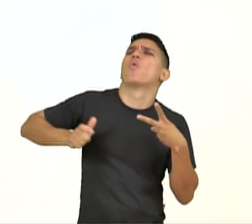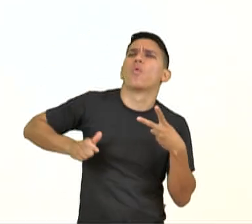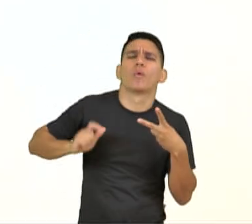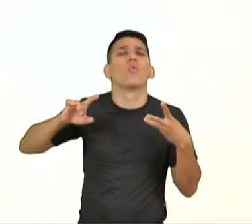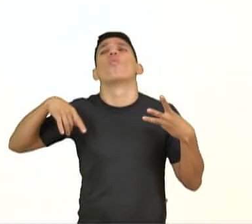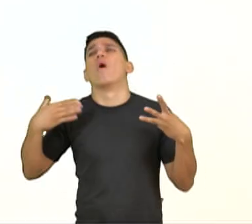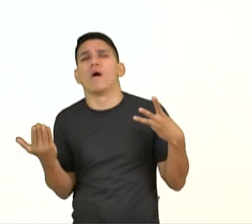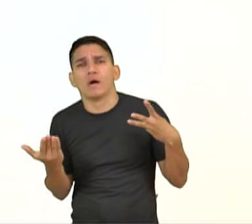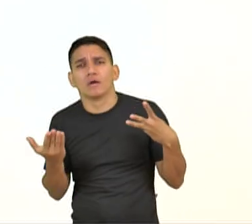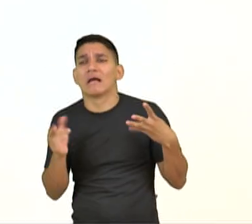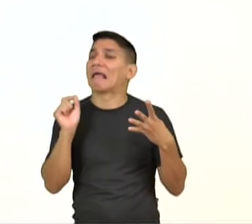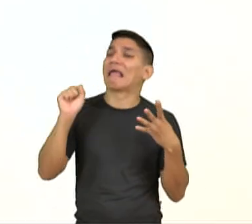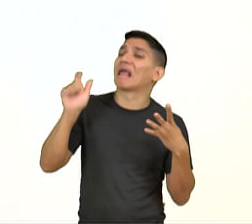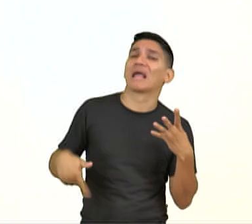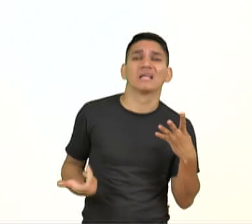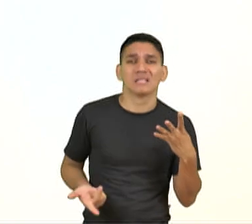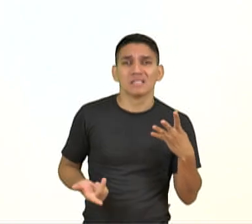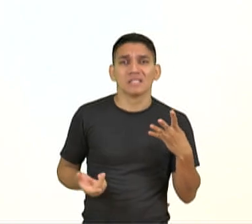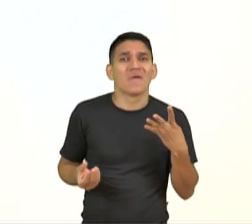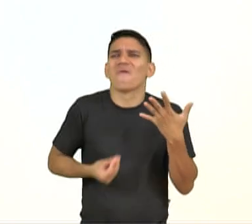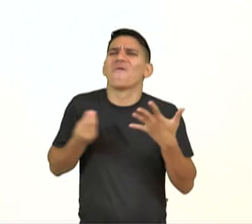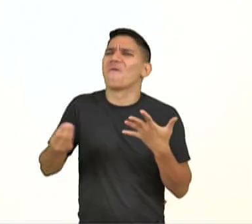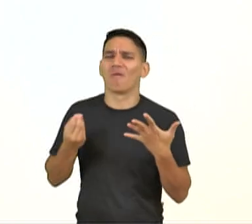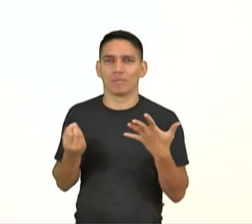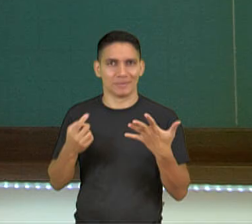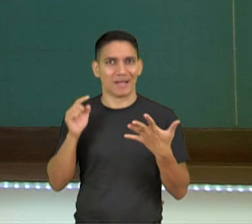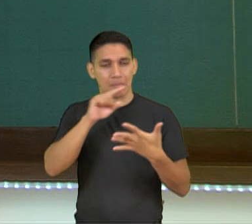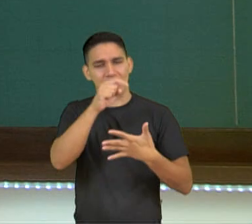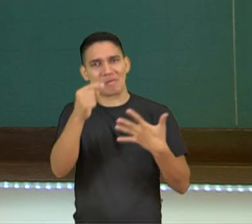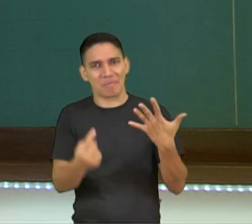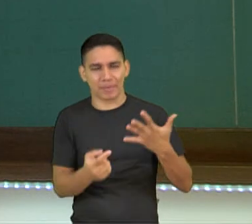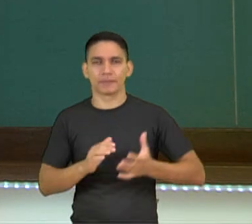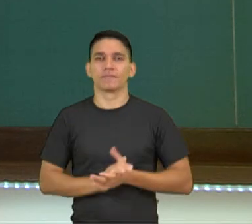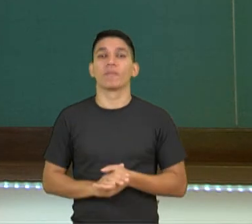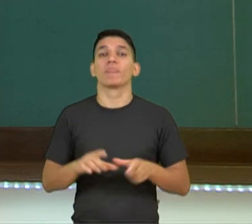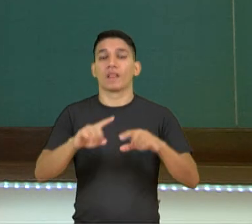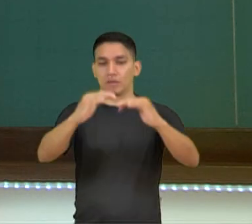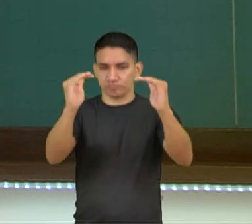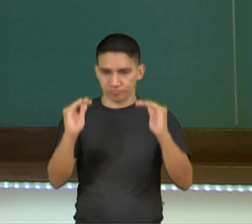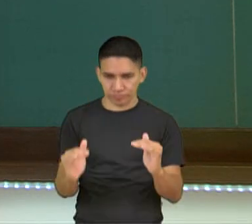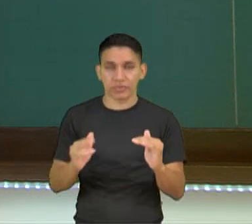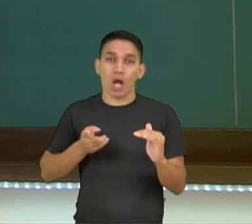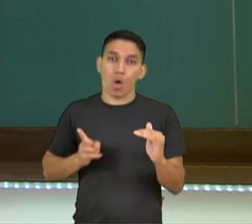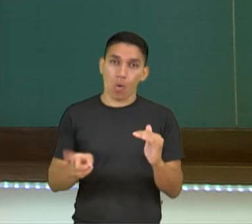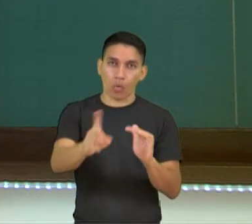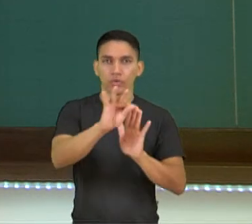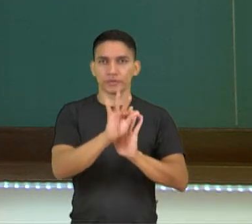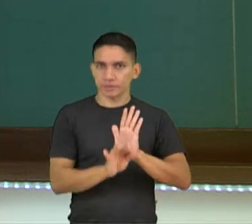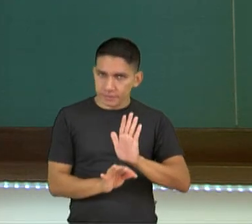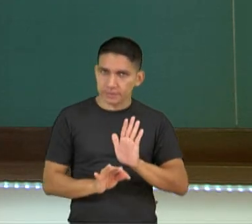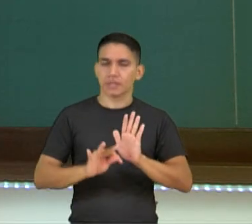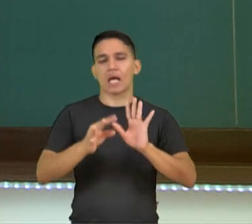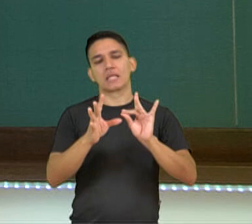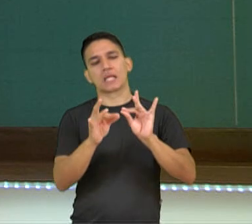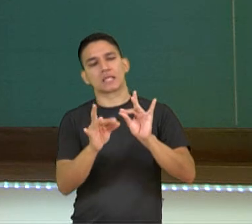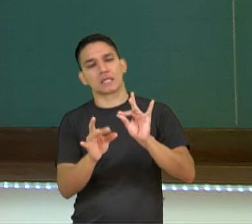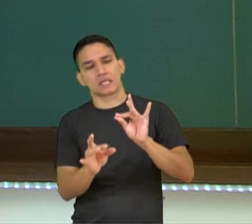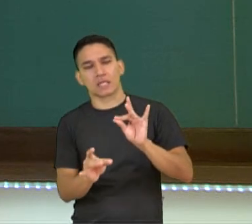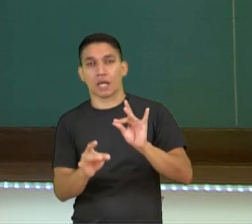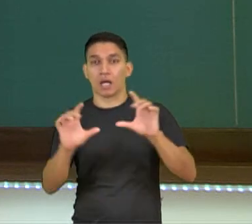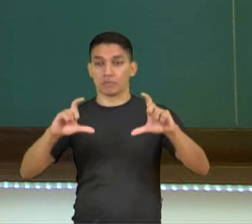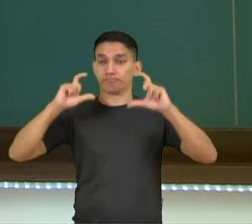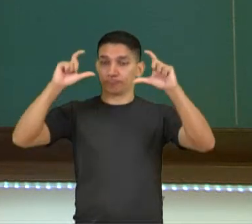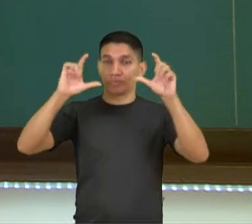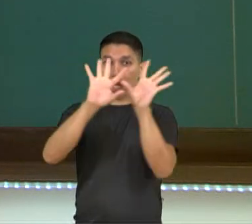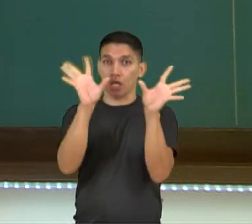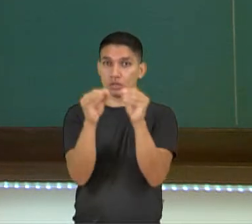quando, o quem, o como. E o corpo do texto e o desfecho, ou seja, a continuidade desse texto. Então, você tem esse resumo.